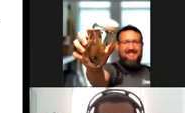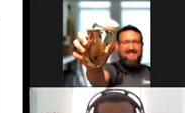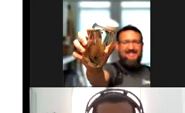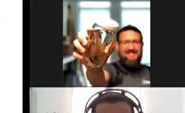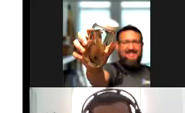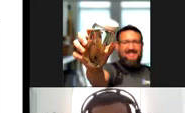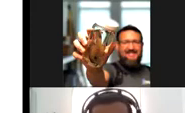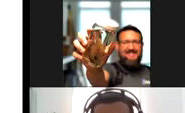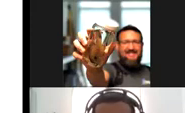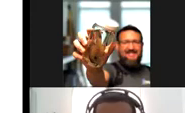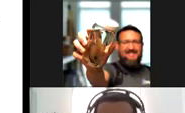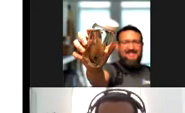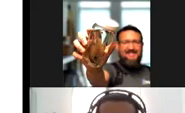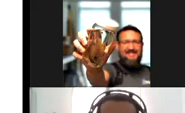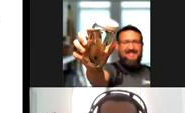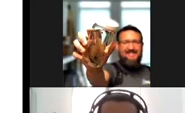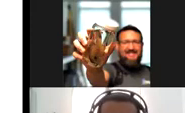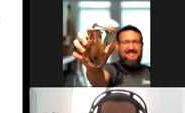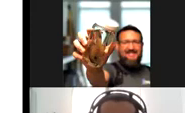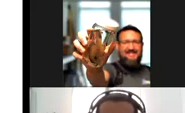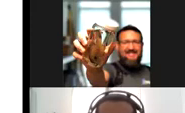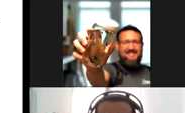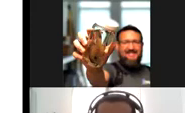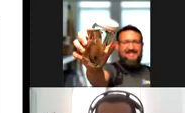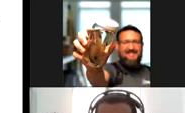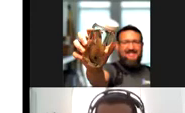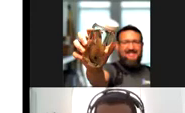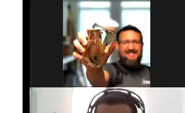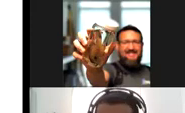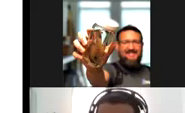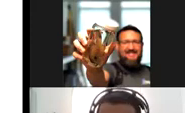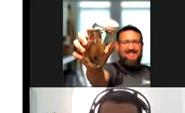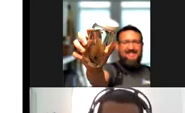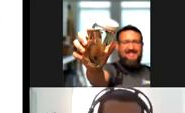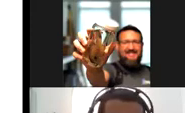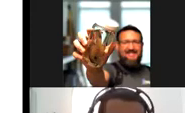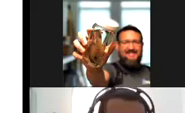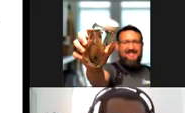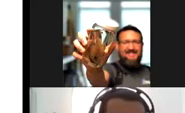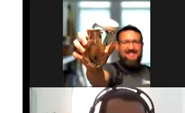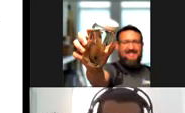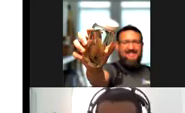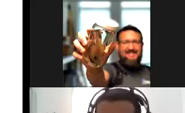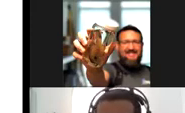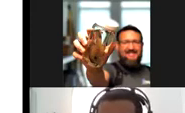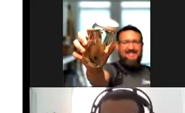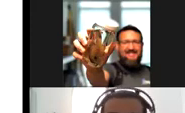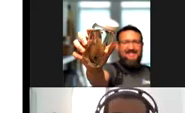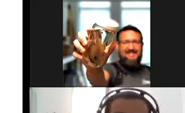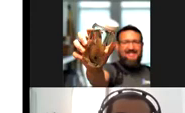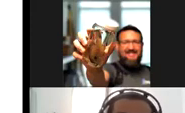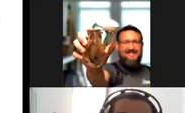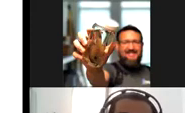bem famoso, não pelos motivos certos nesses últimos dias, mas é um modelo bem legal, bem útil que está sendo usado, e ele é um modelo de